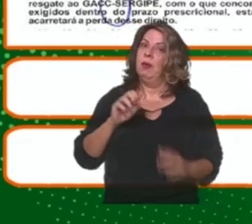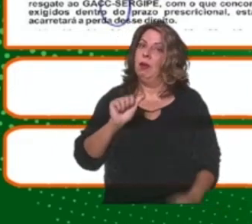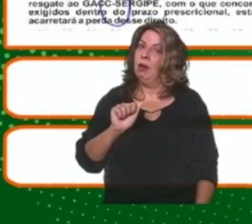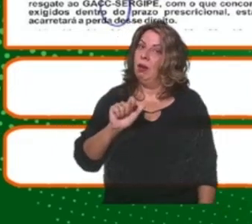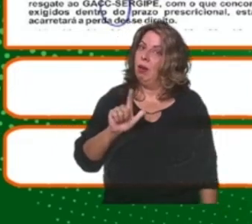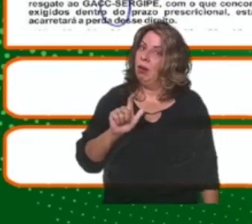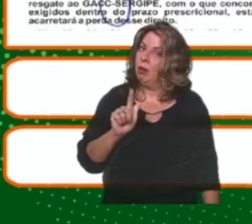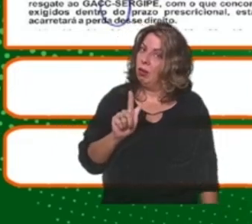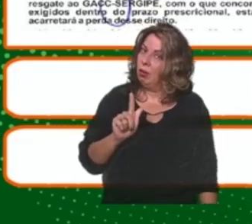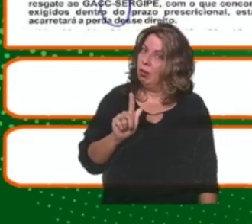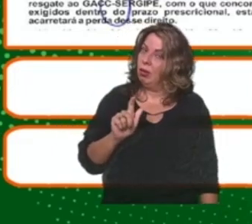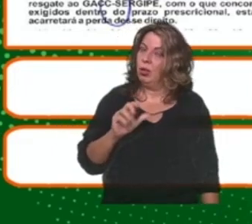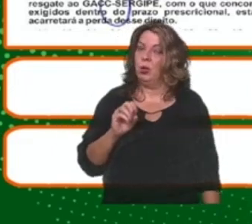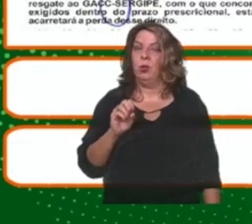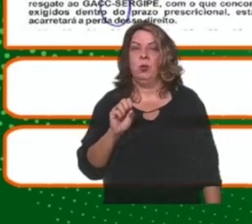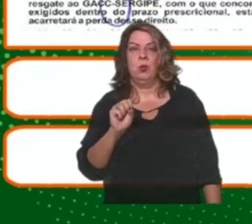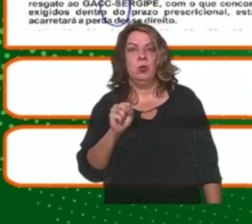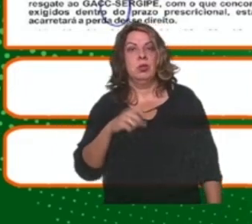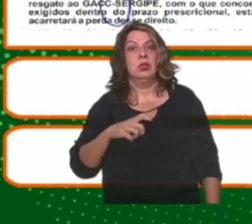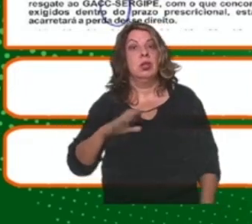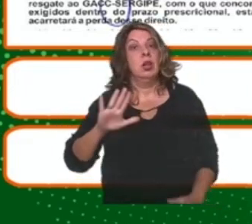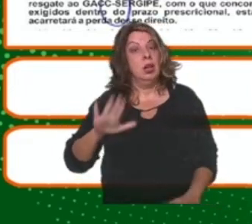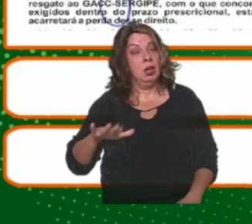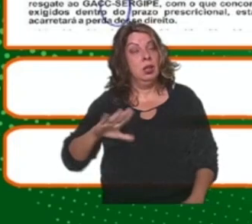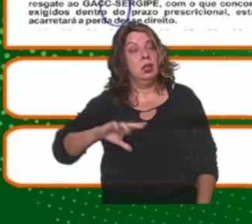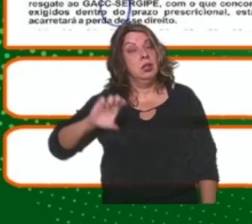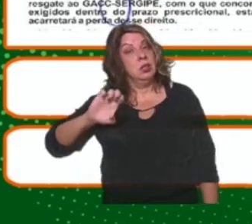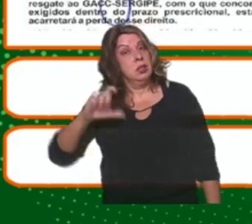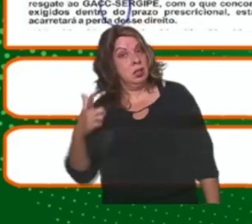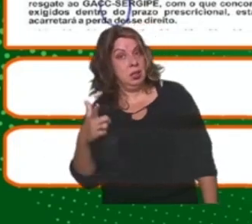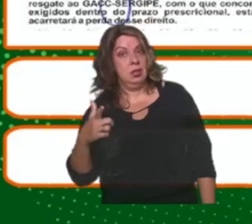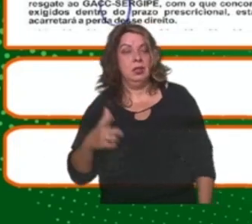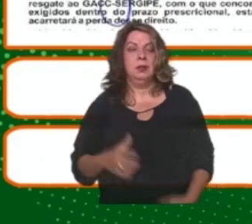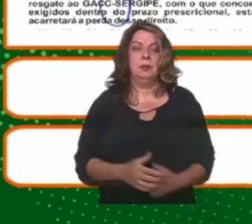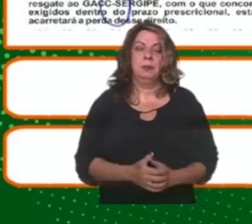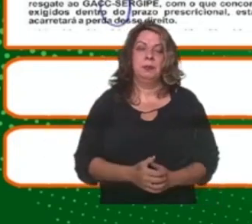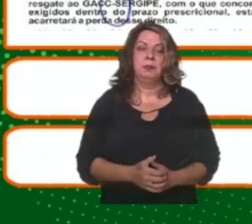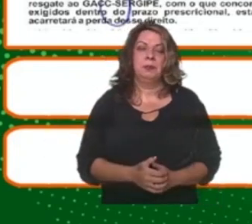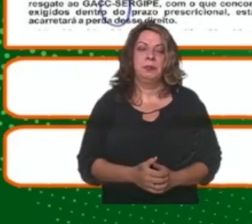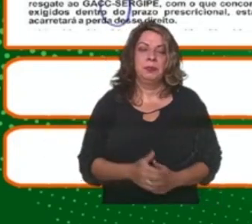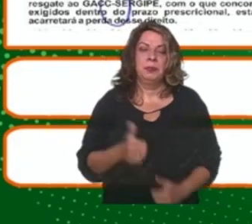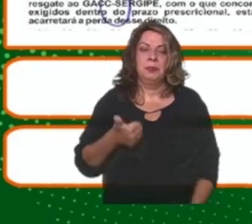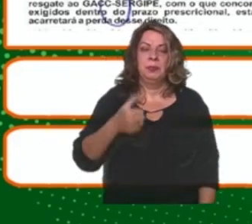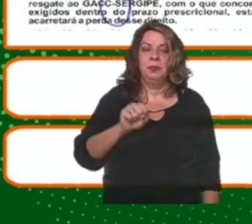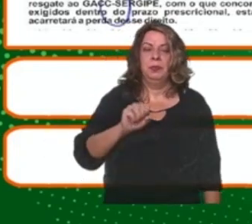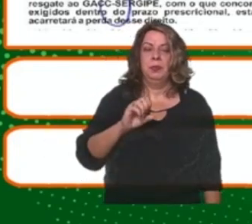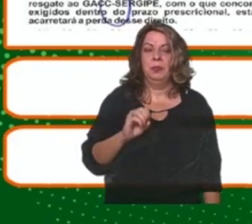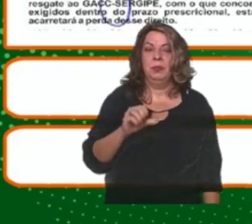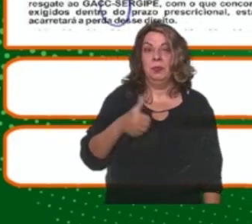Júnior Lanche é o local pé quente lá da Regional Estância, já que... E aqui também tem